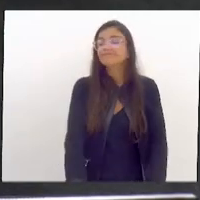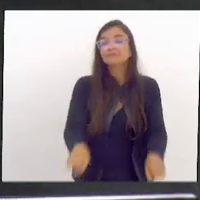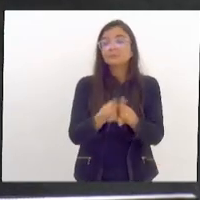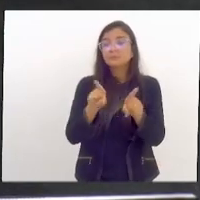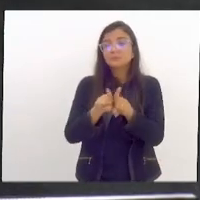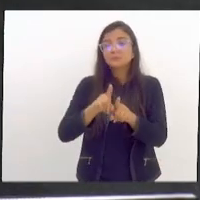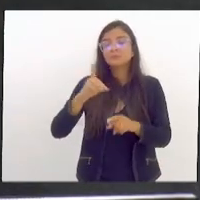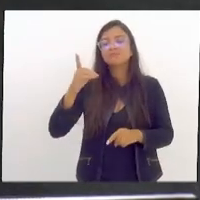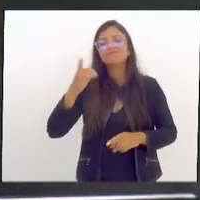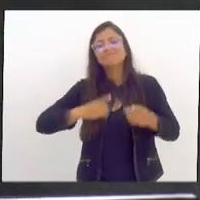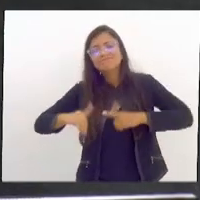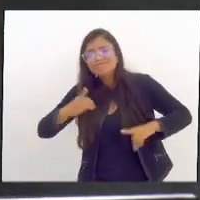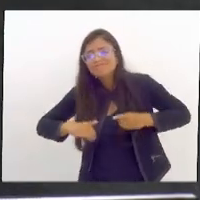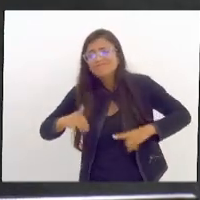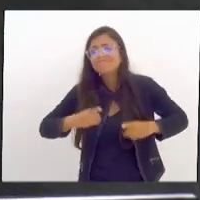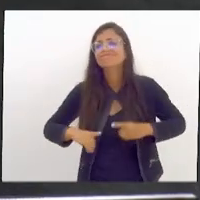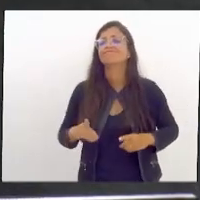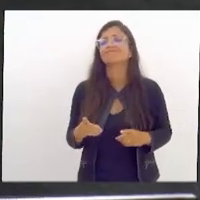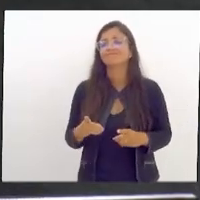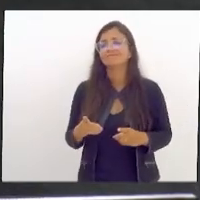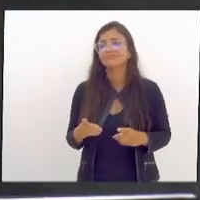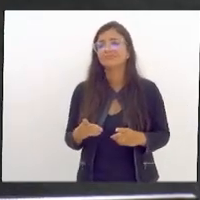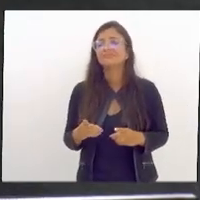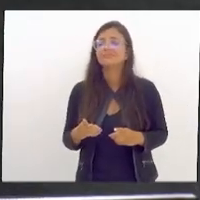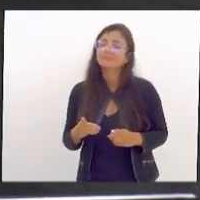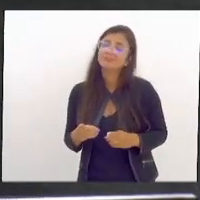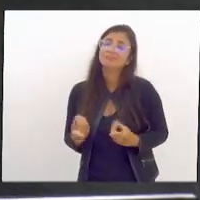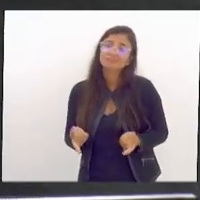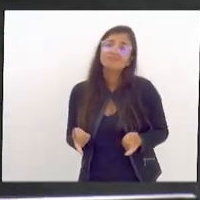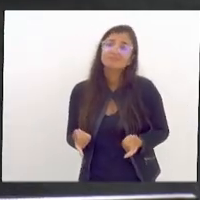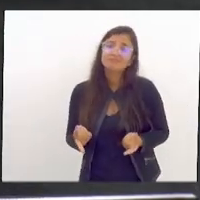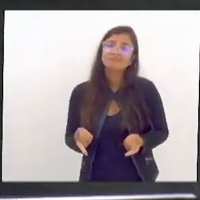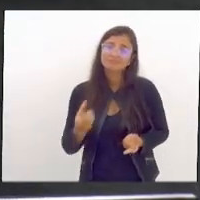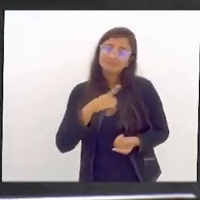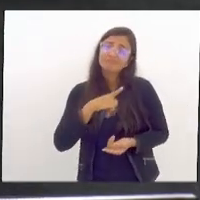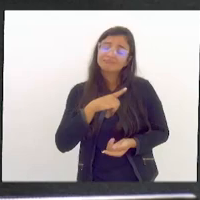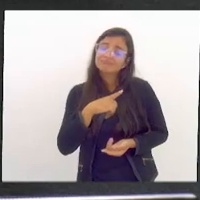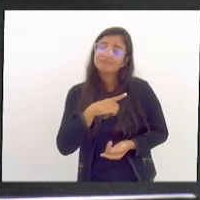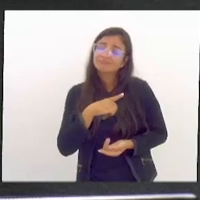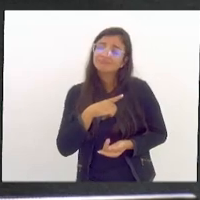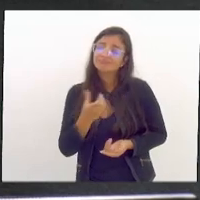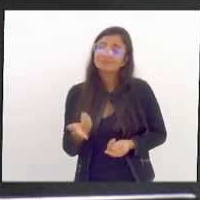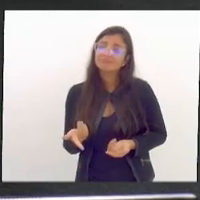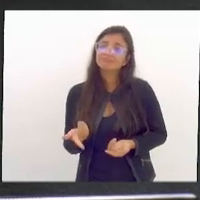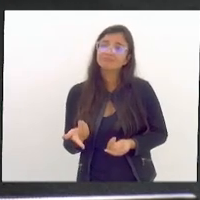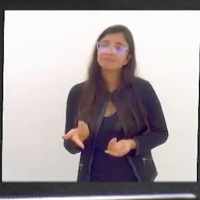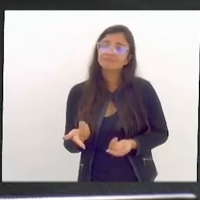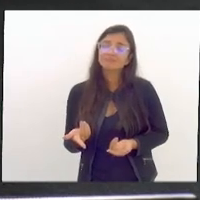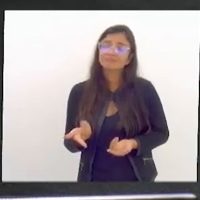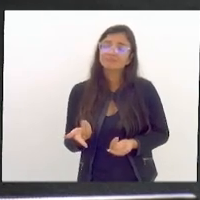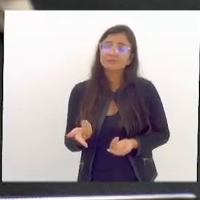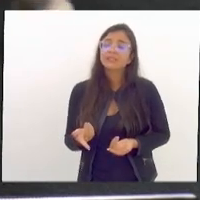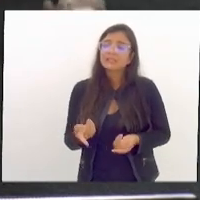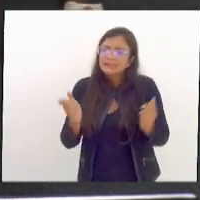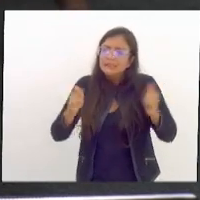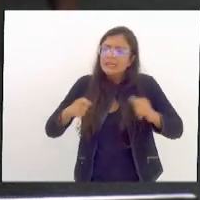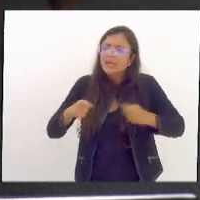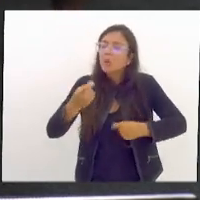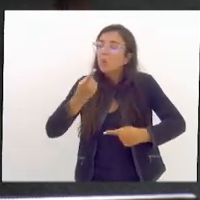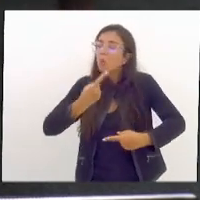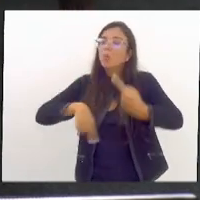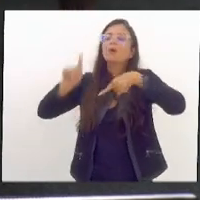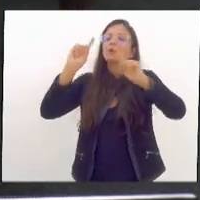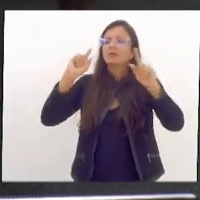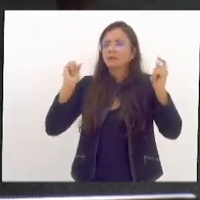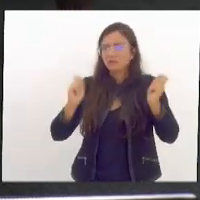leve também não é algo que não possa ser superado.